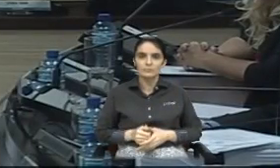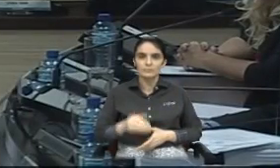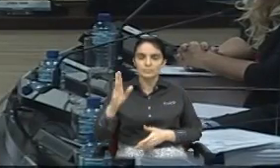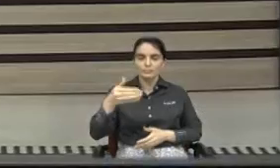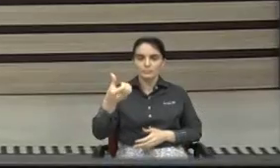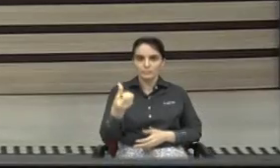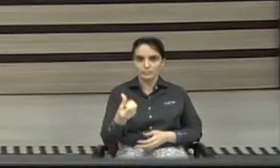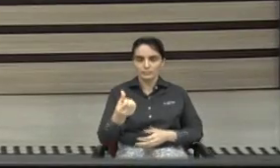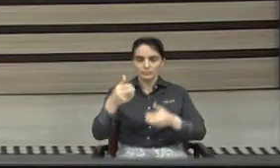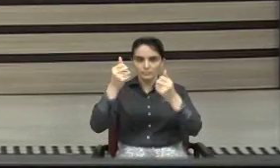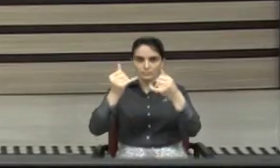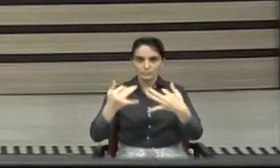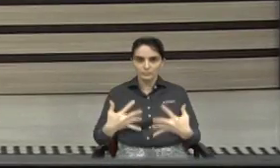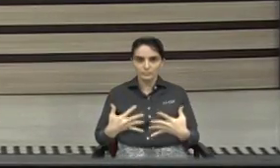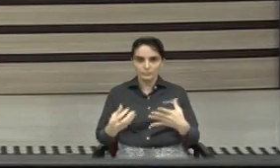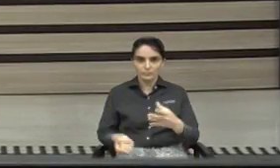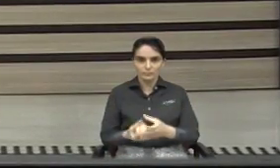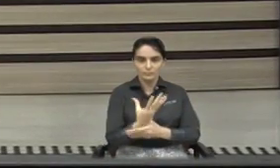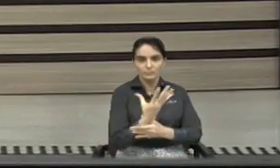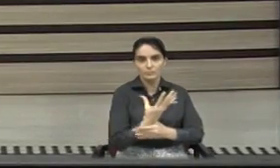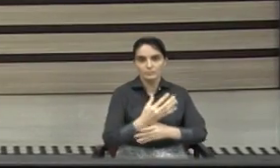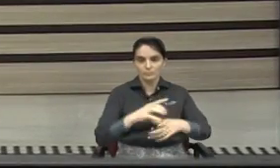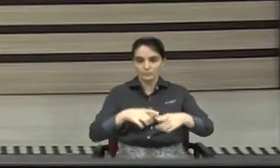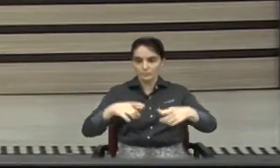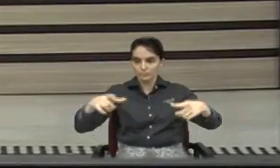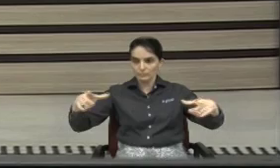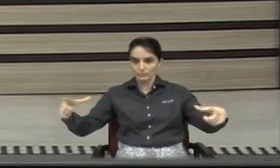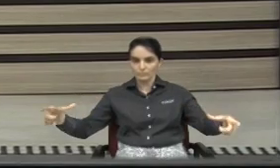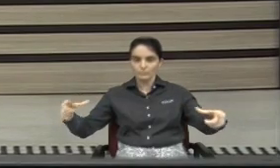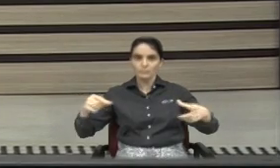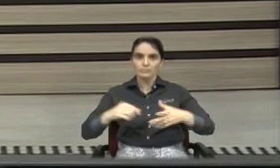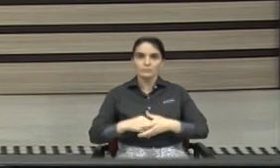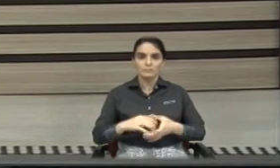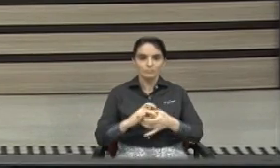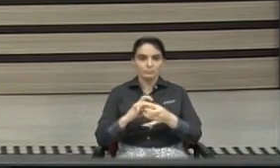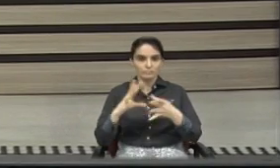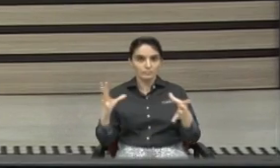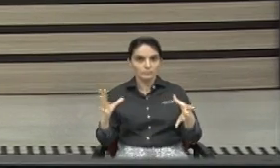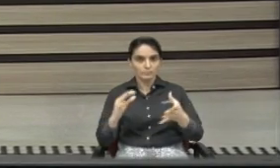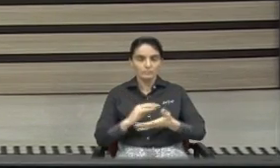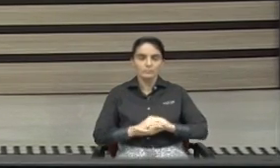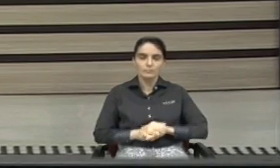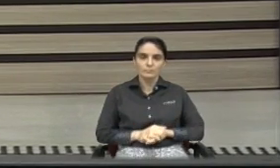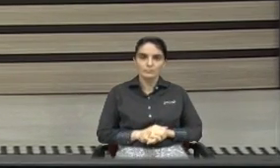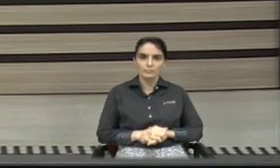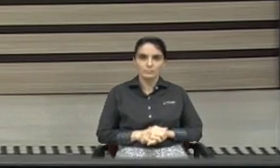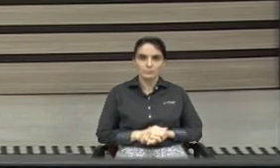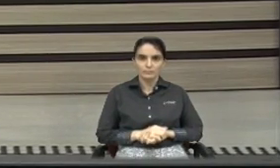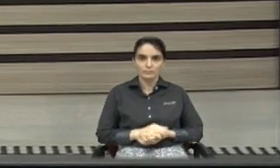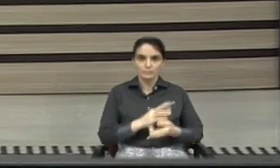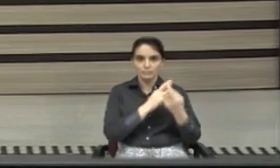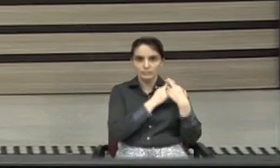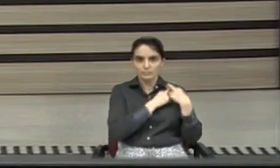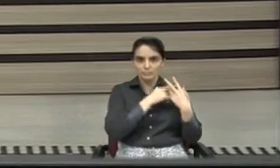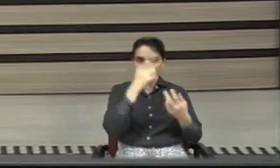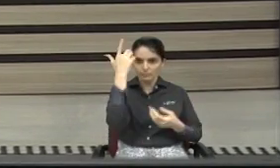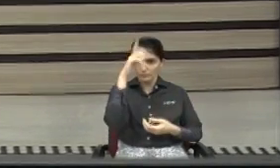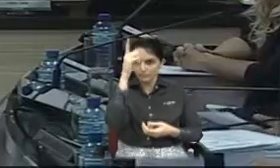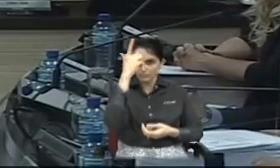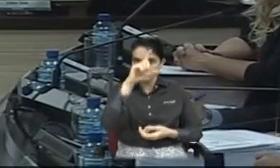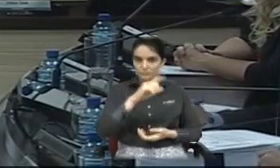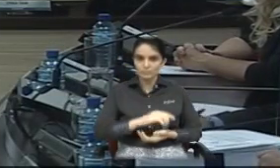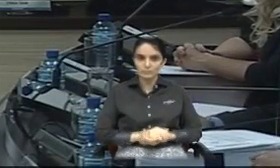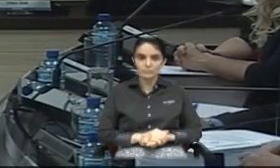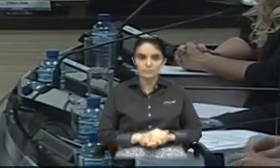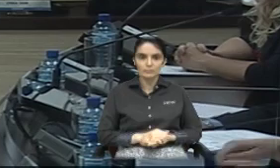132/2016, que dispõe sobre a implantação em locais abertos à frequência de público e da outras providências. Autor, vereador Sidney Pascotto.